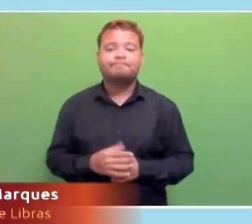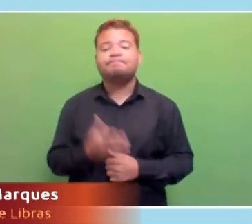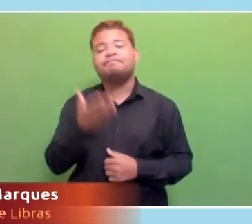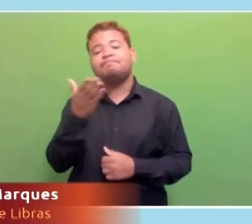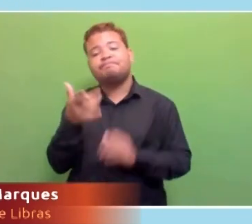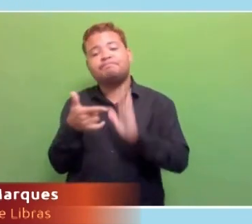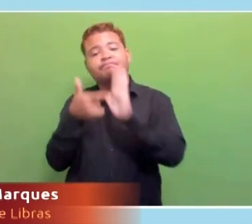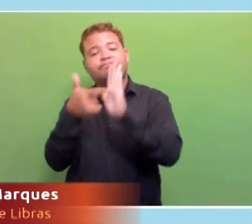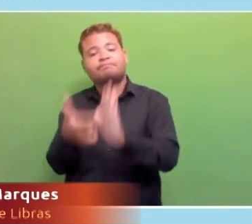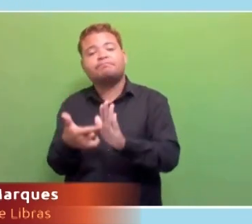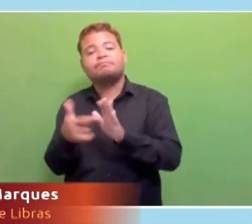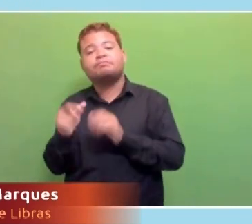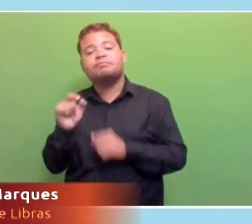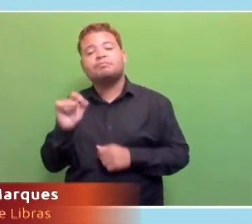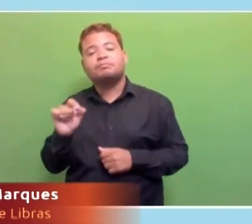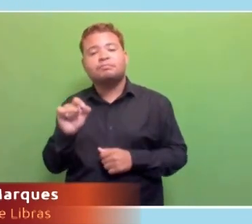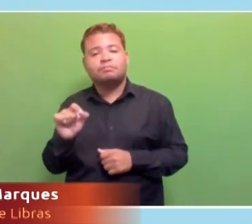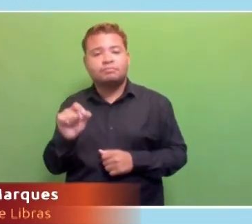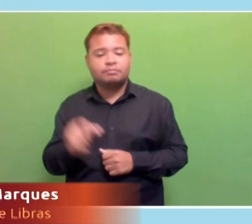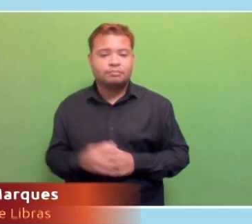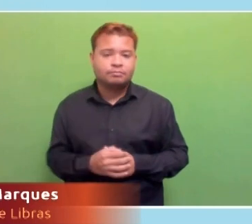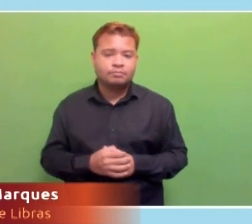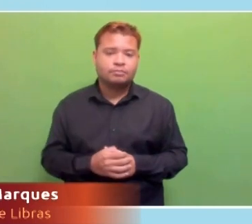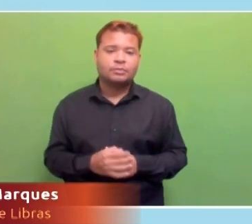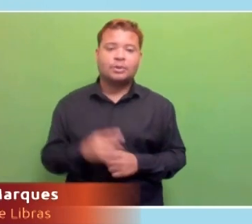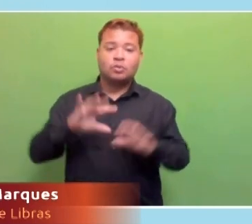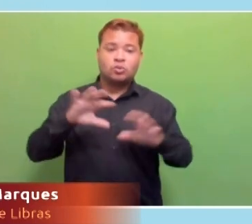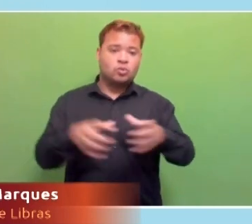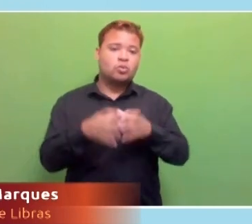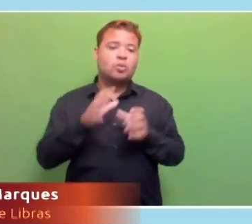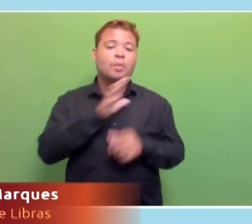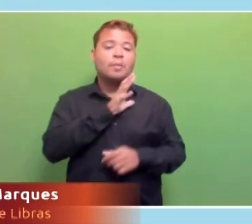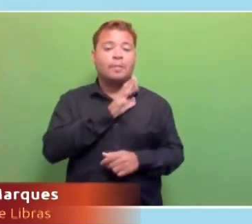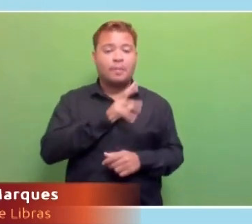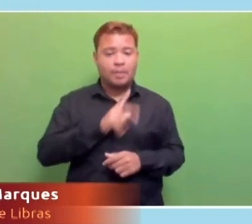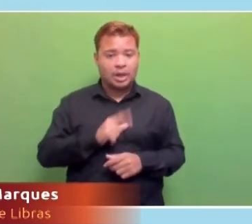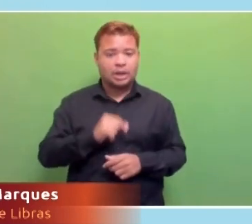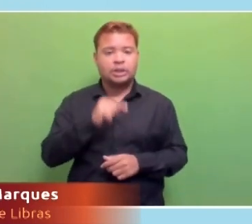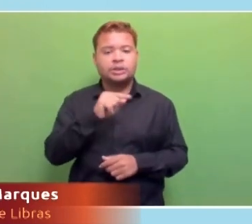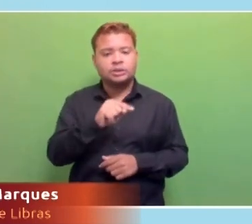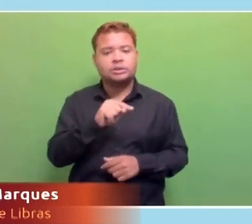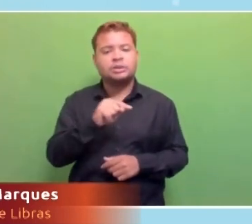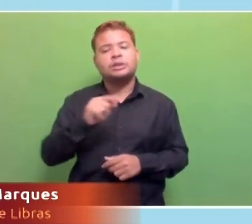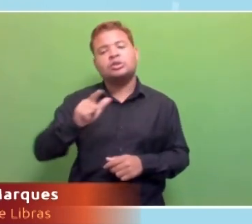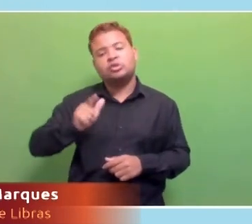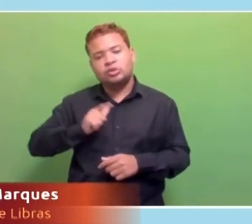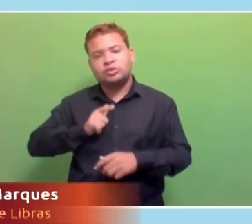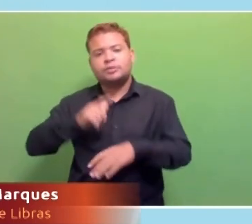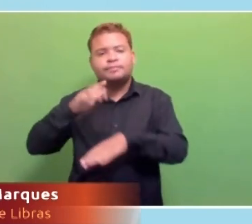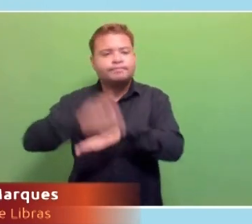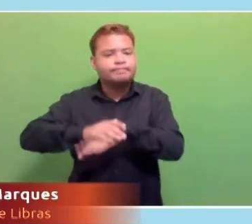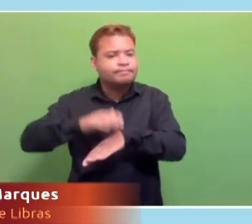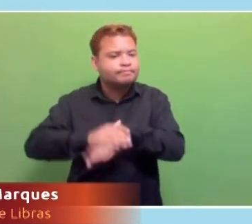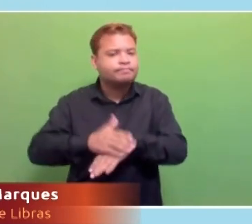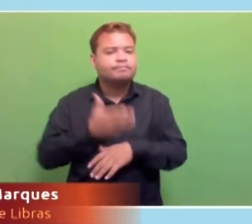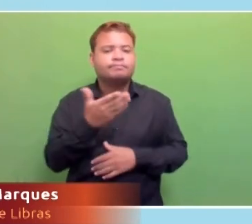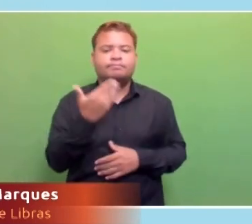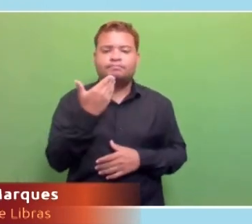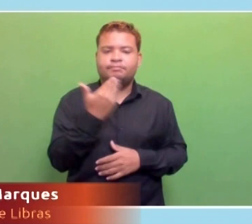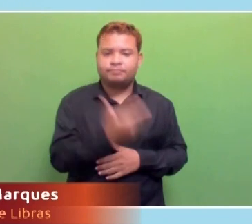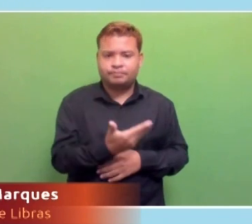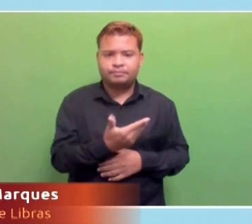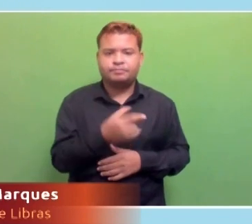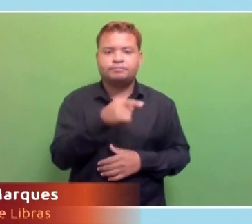que os palestinos tiveram, infelizmente, também que recorrer a esse instrumento.